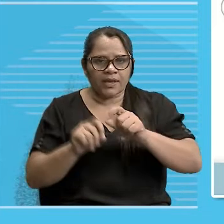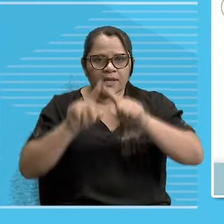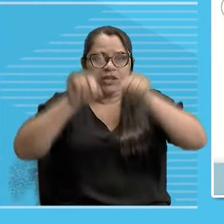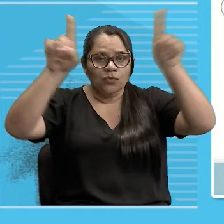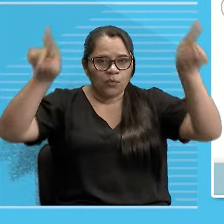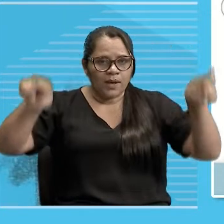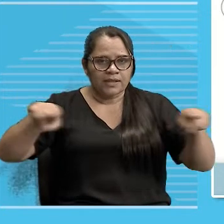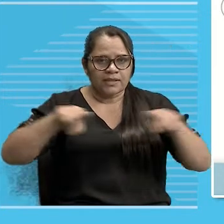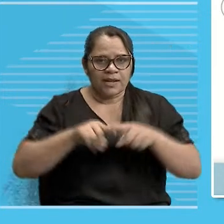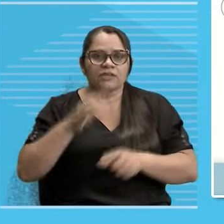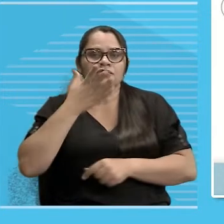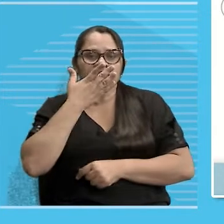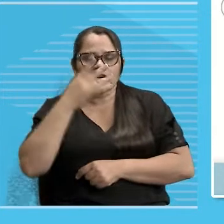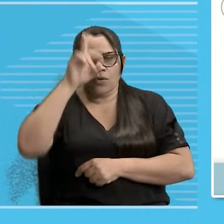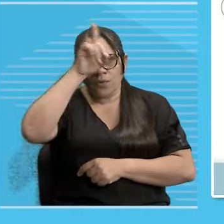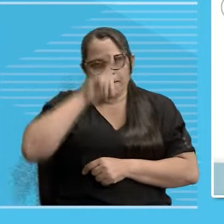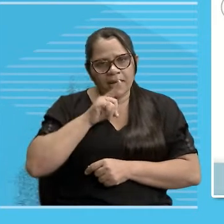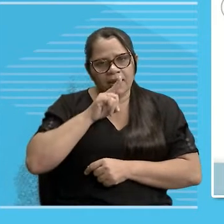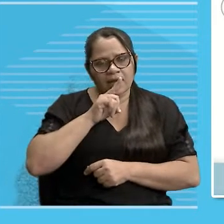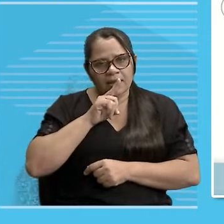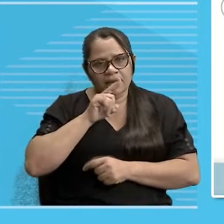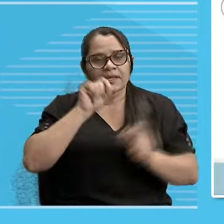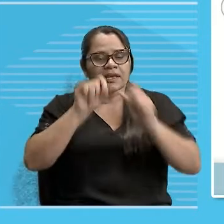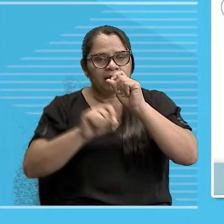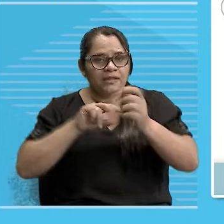quadradinho amarelo.